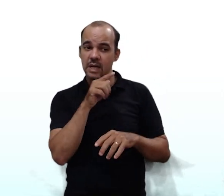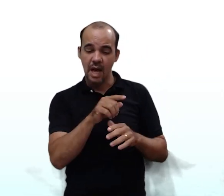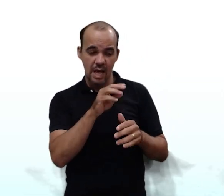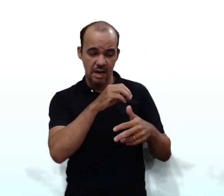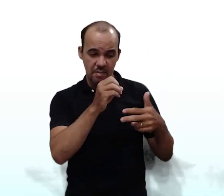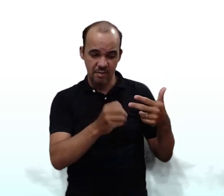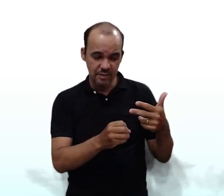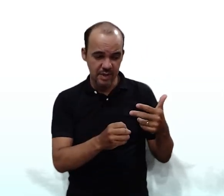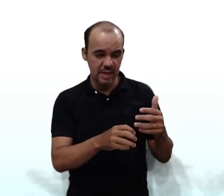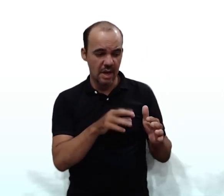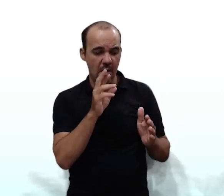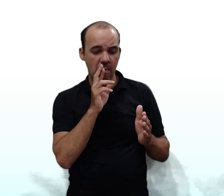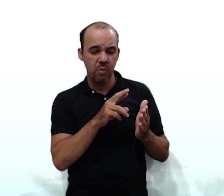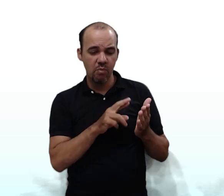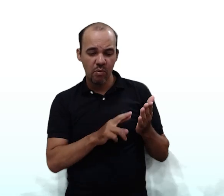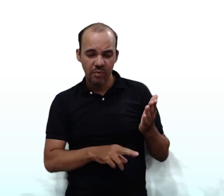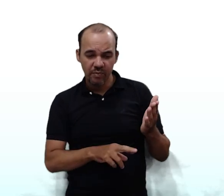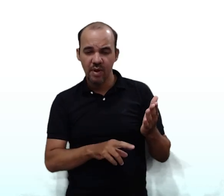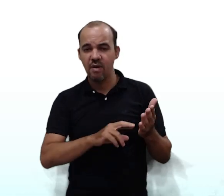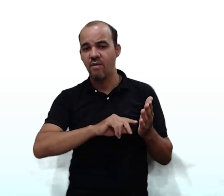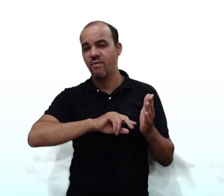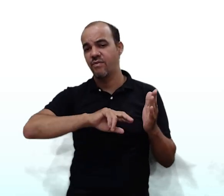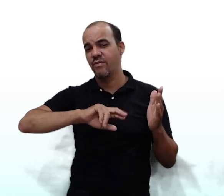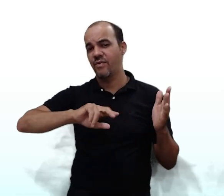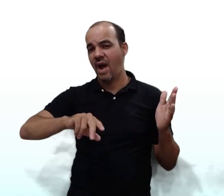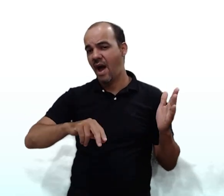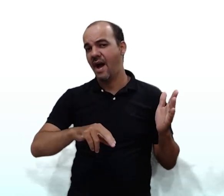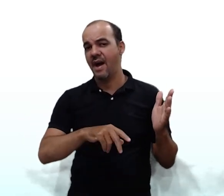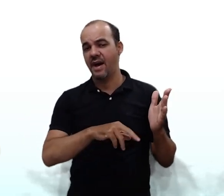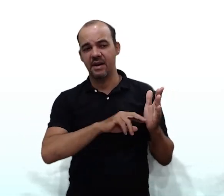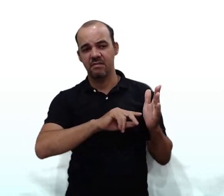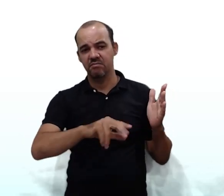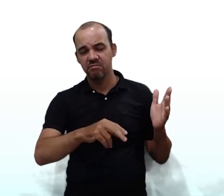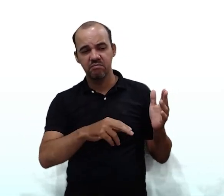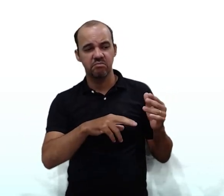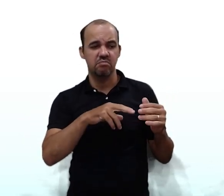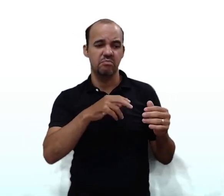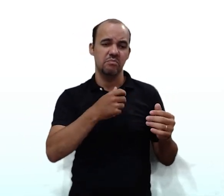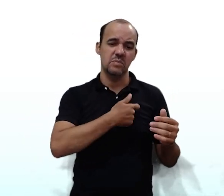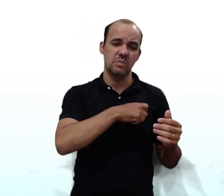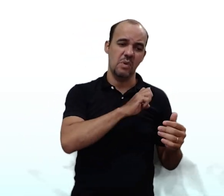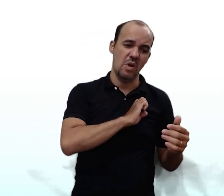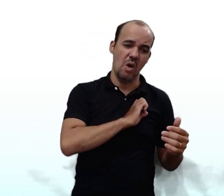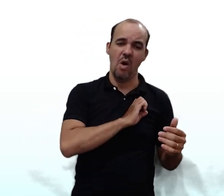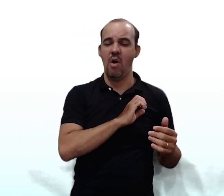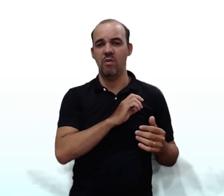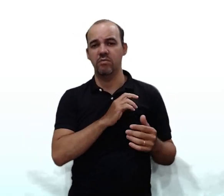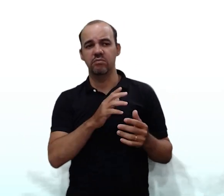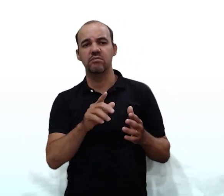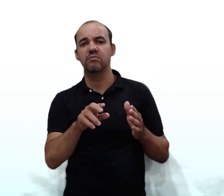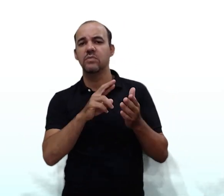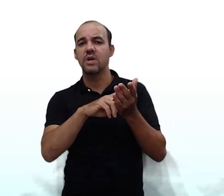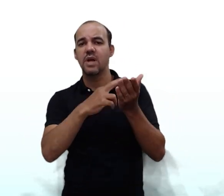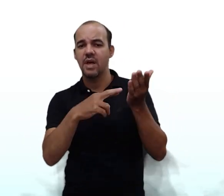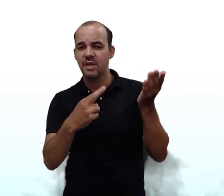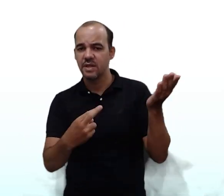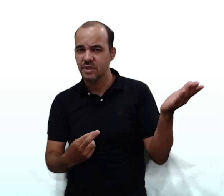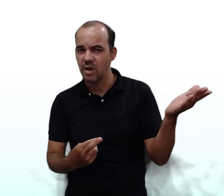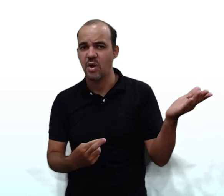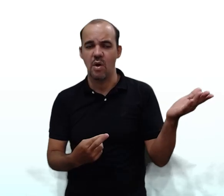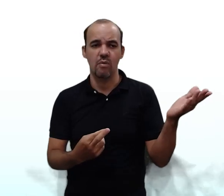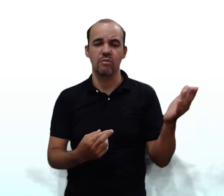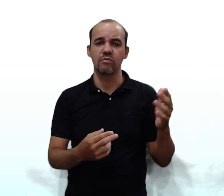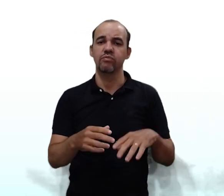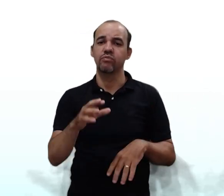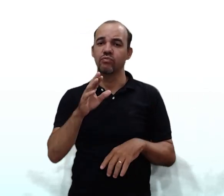a várias questões, não somente as 5 de inglês ou de espanhol, além da redação. Então, o fera que está